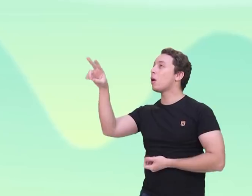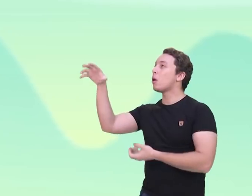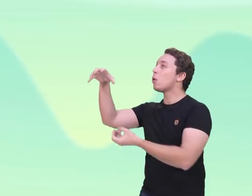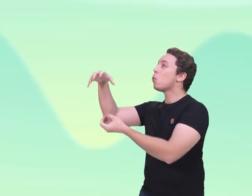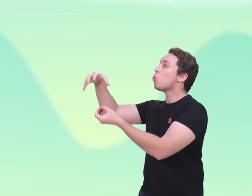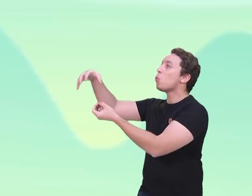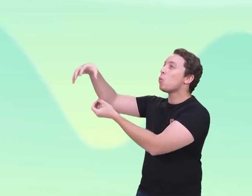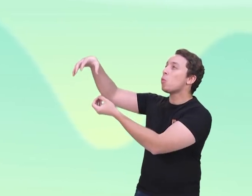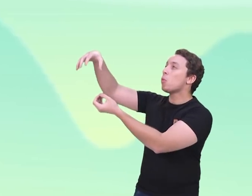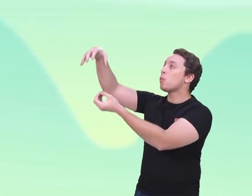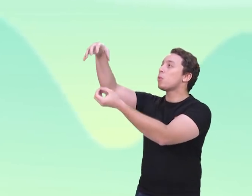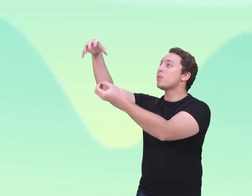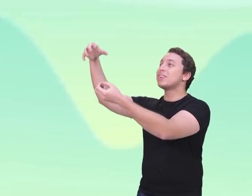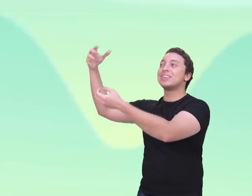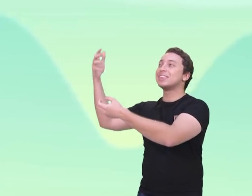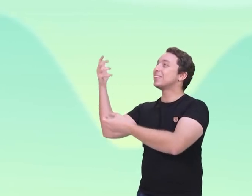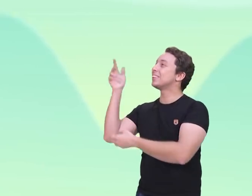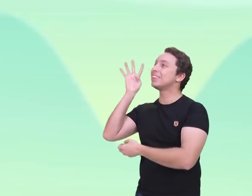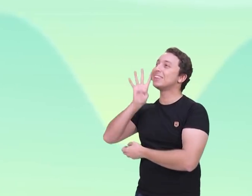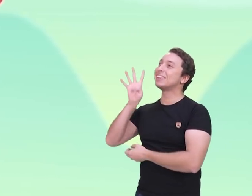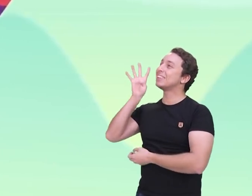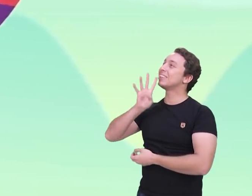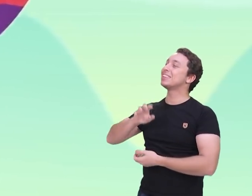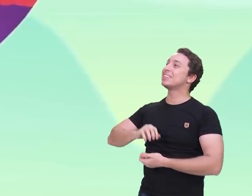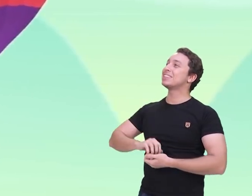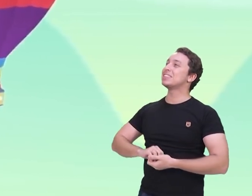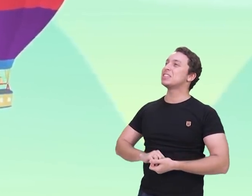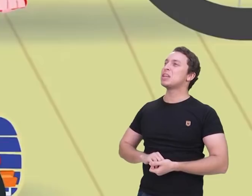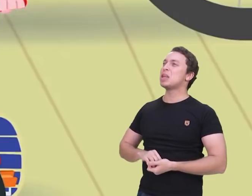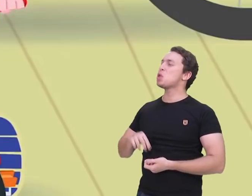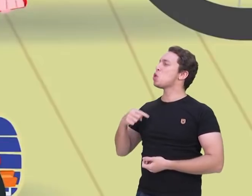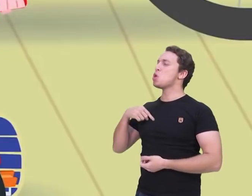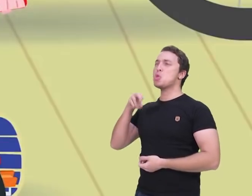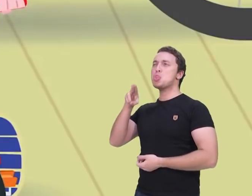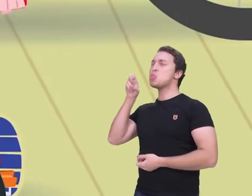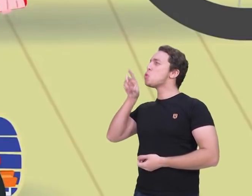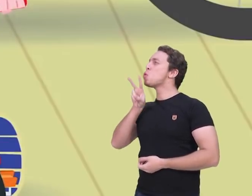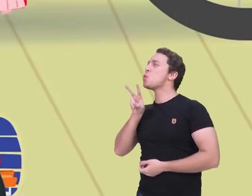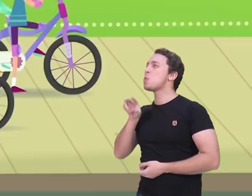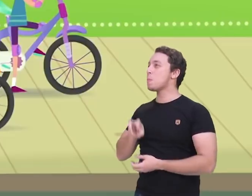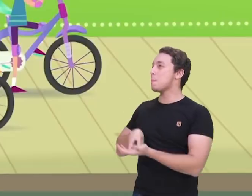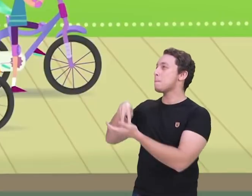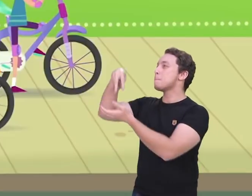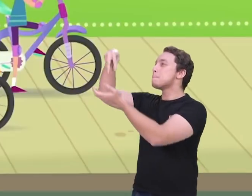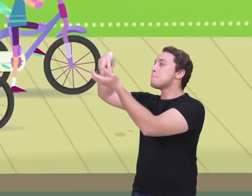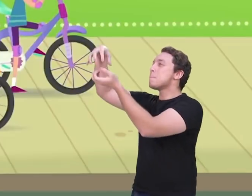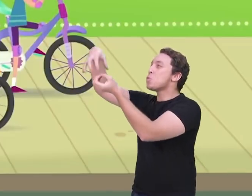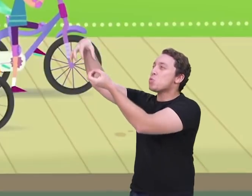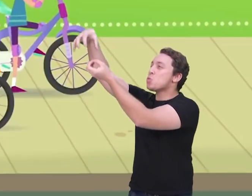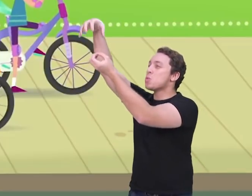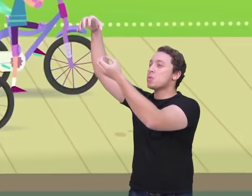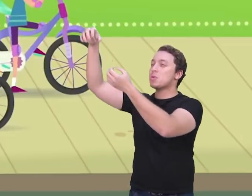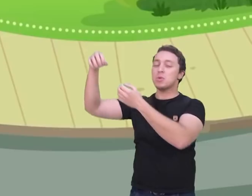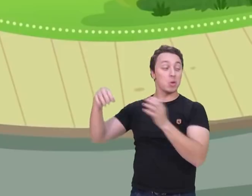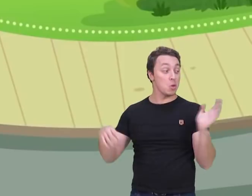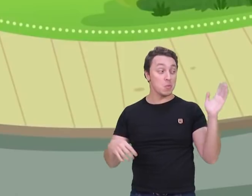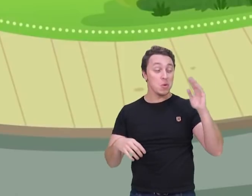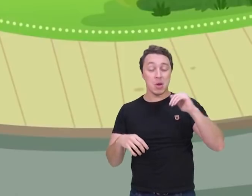Olha, um balão! Que demais! Eu nunca andei de balão. Vamos